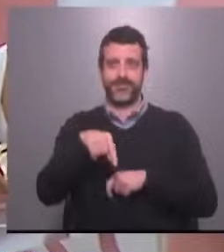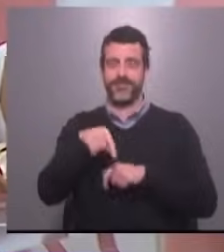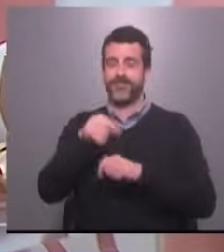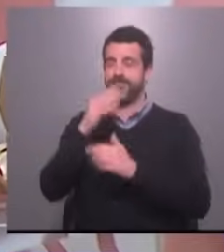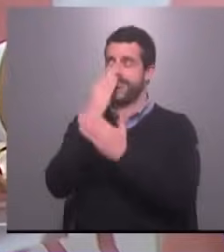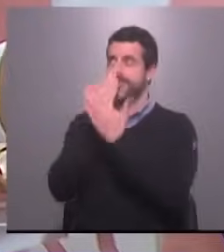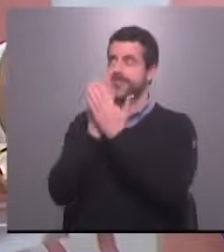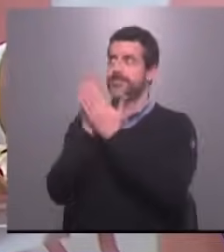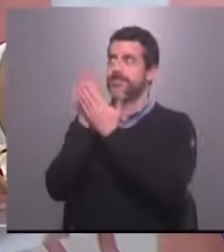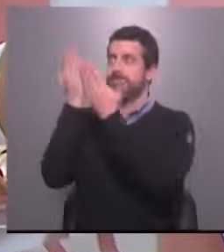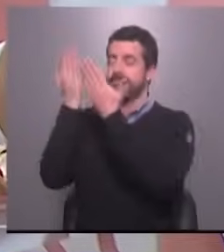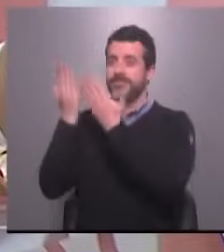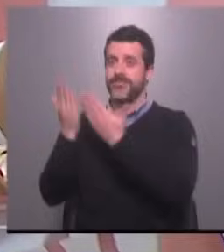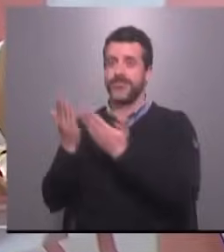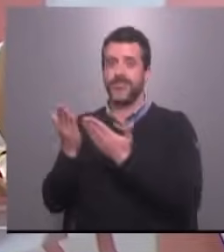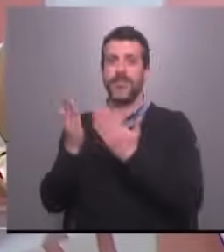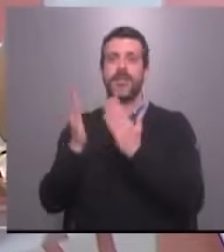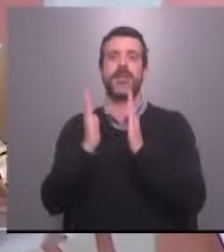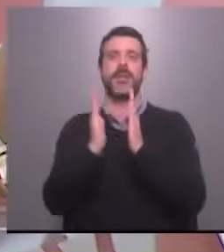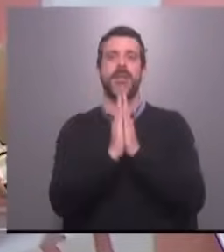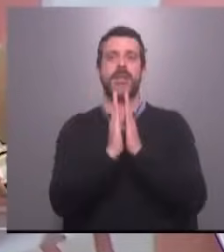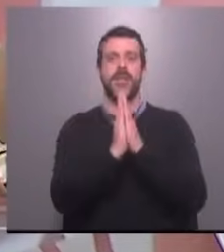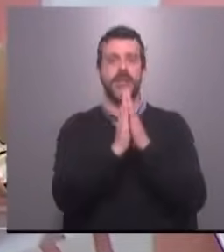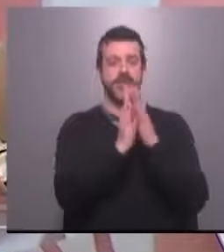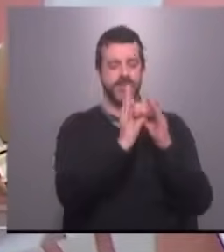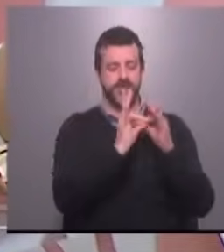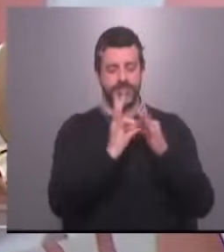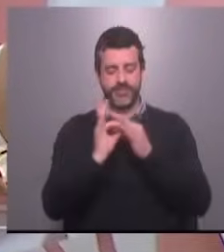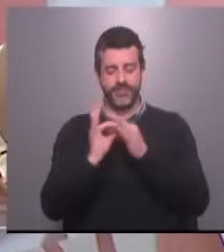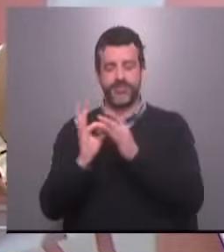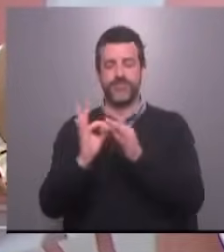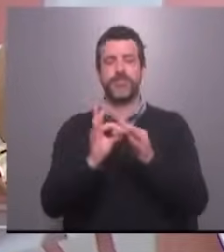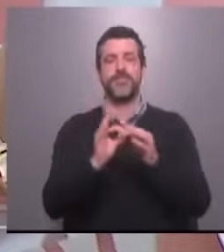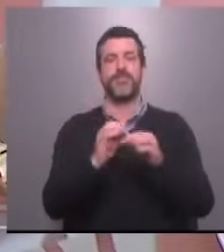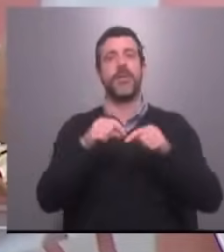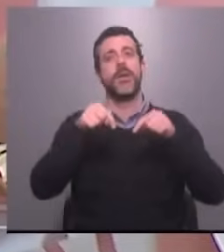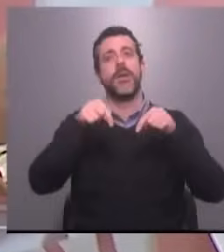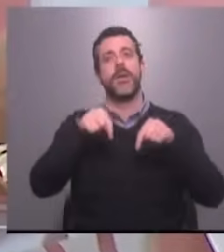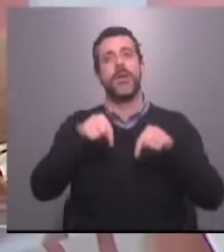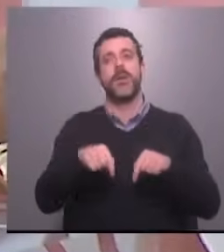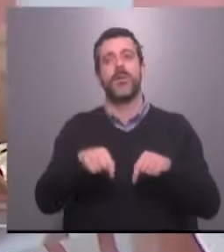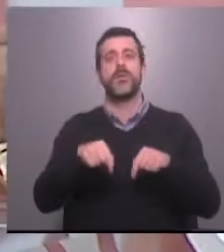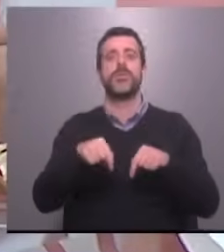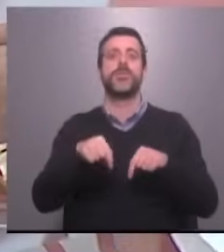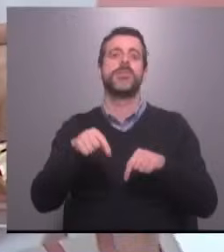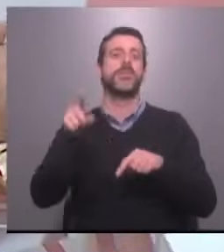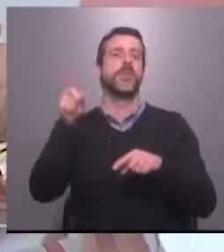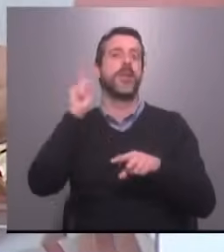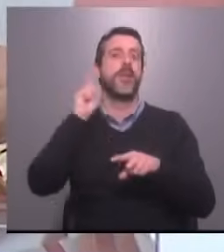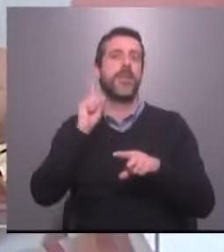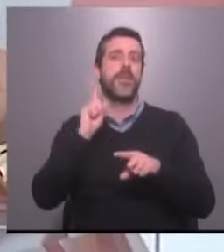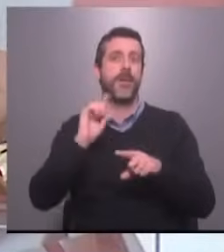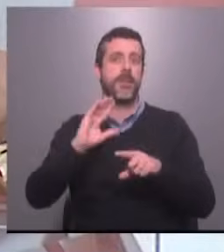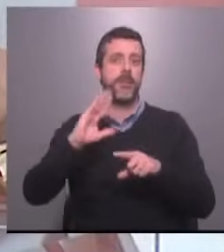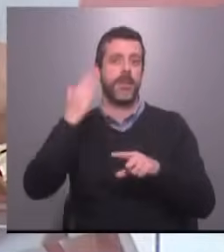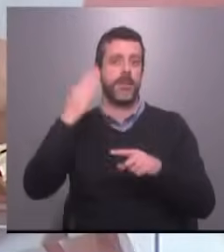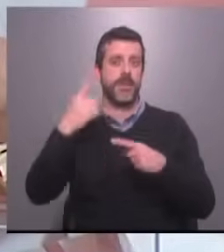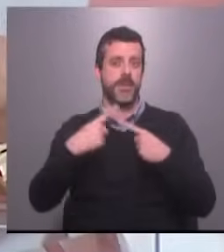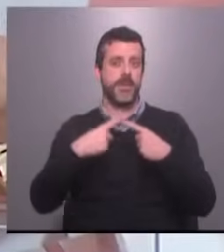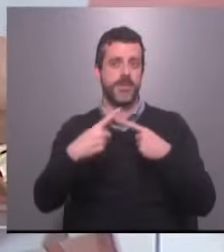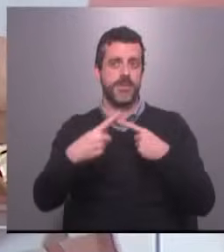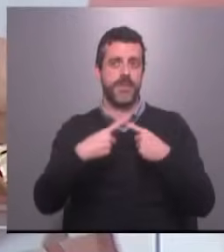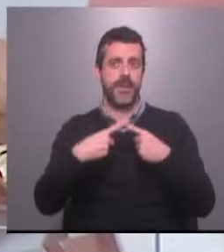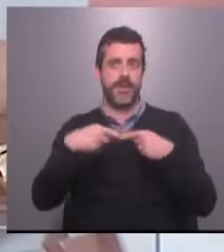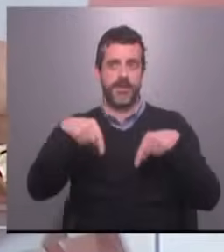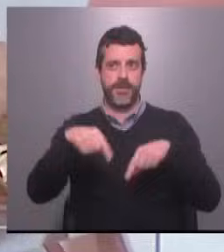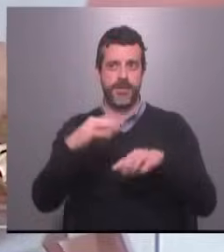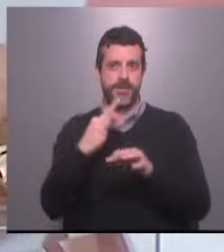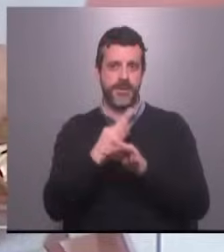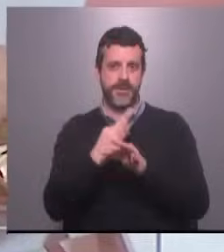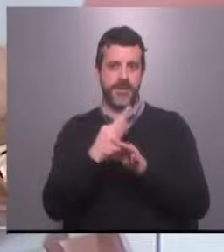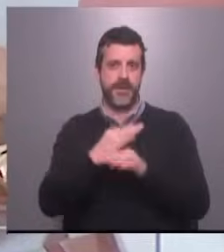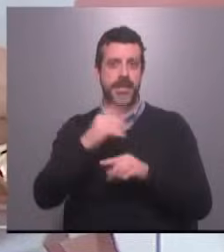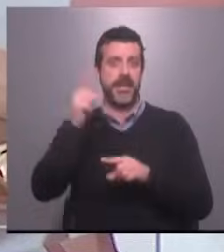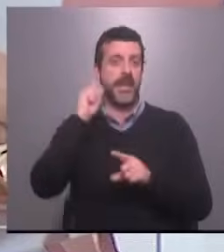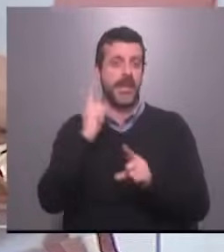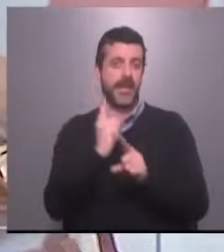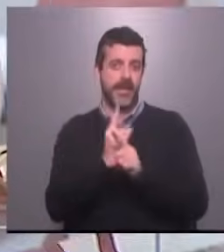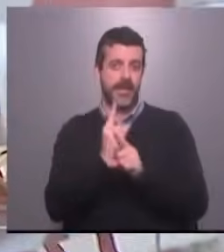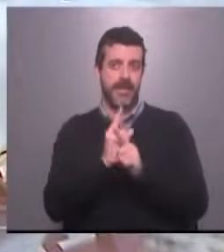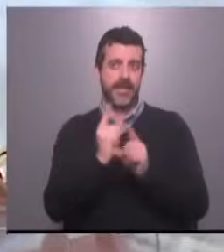Reunidos aqui na vossa presença, em comunhão com toda a Igreja, ao celebrarmos o primeiro dia da